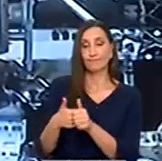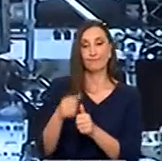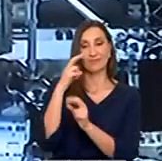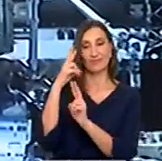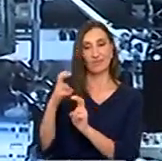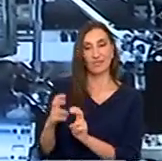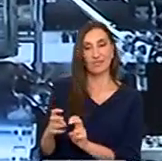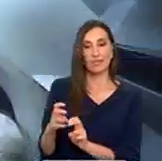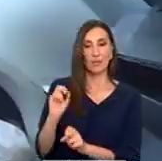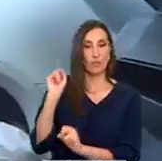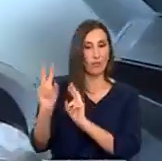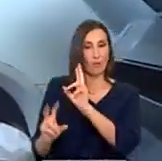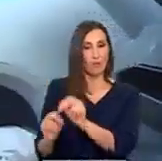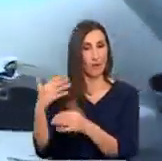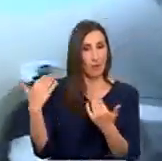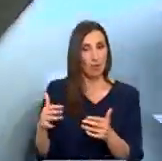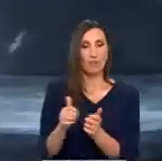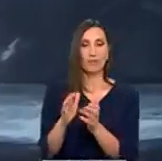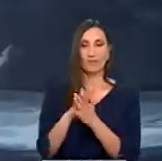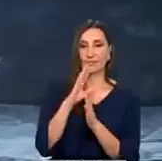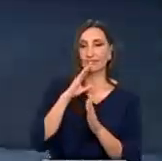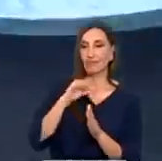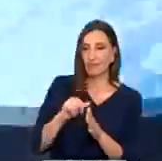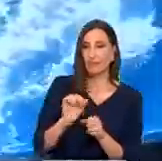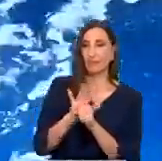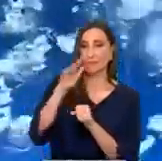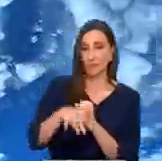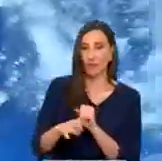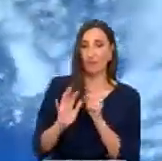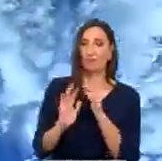a exploração de vanguarda que se faz na Terra, no mar e no espaço.